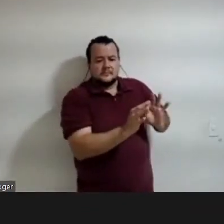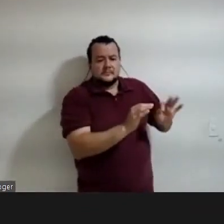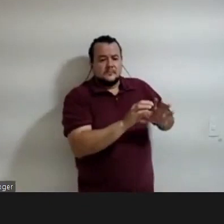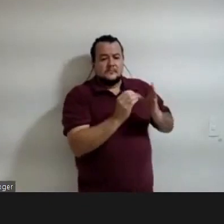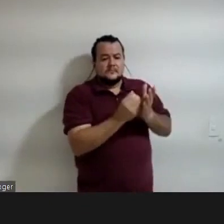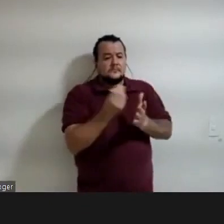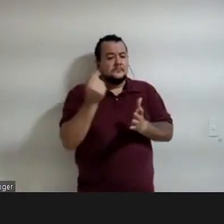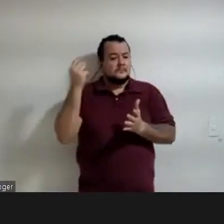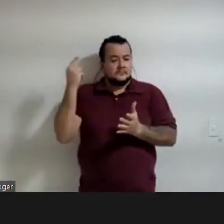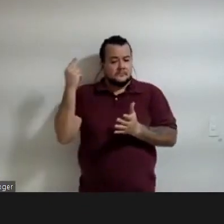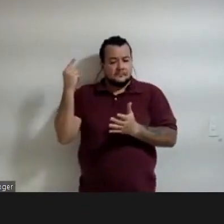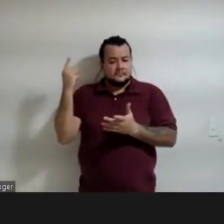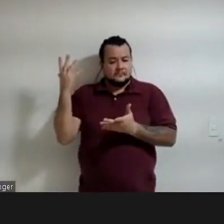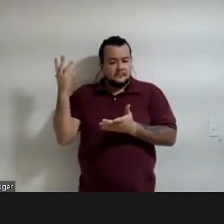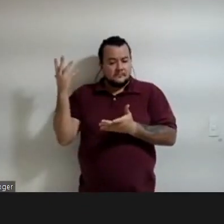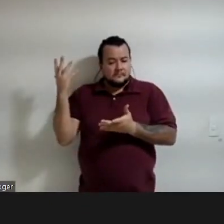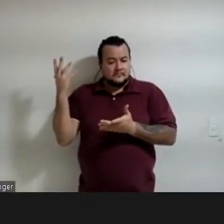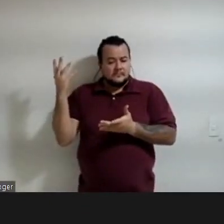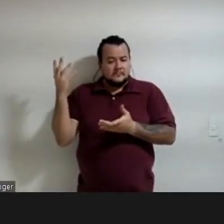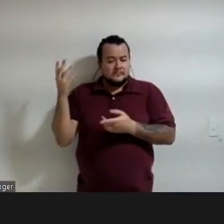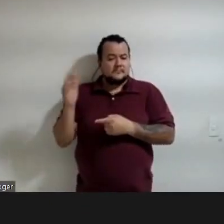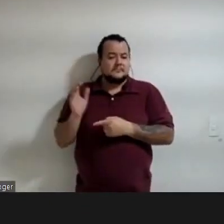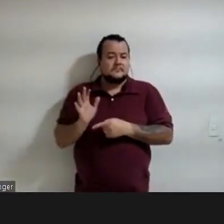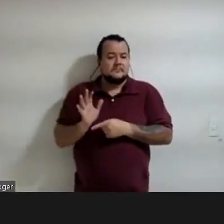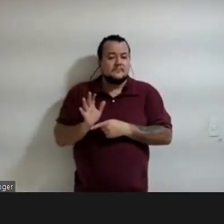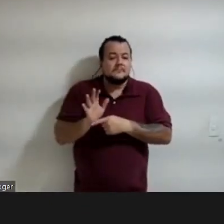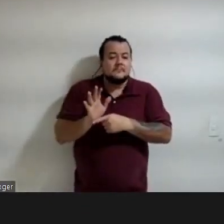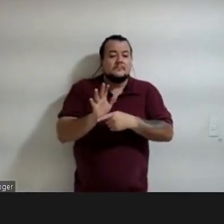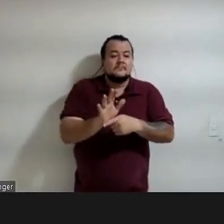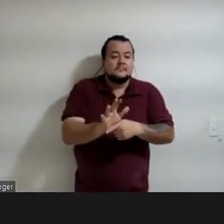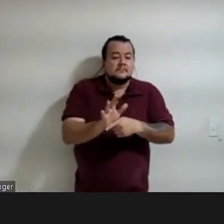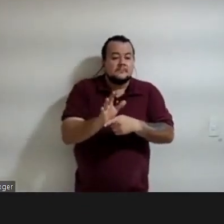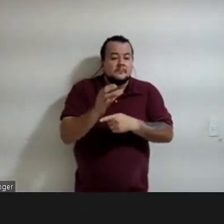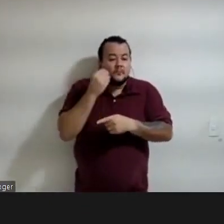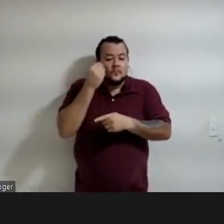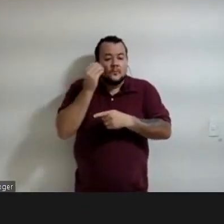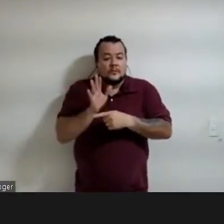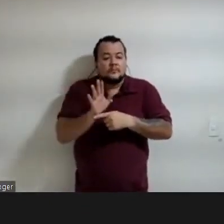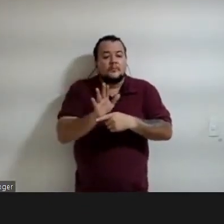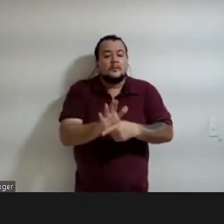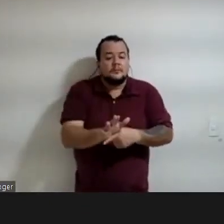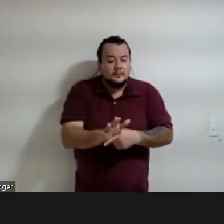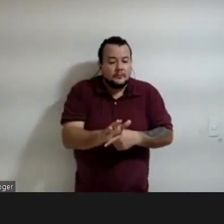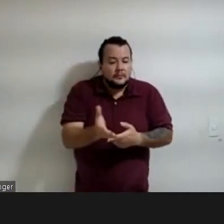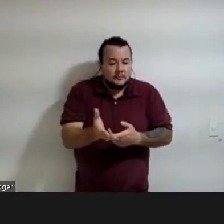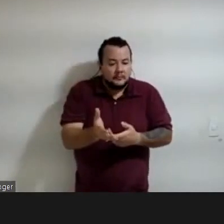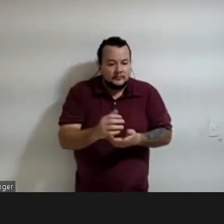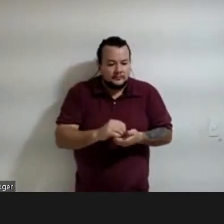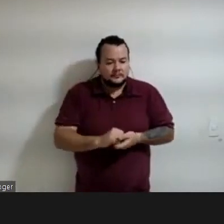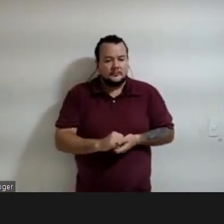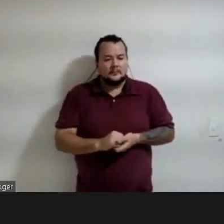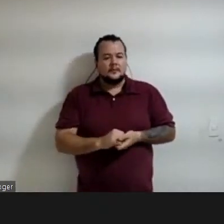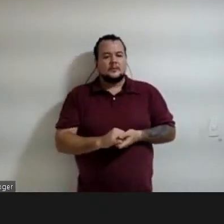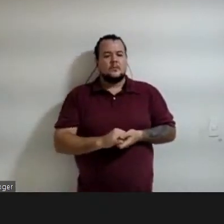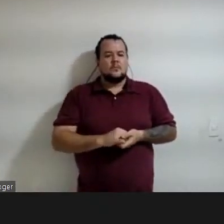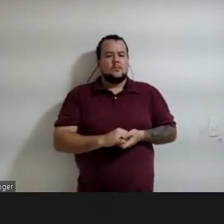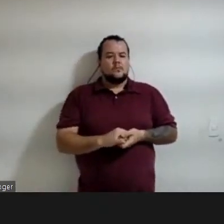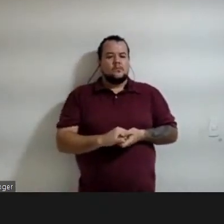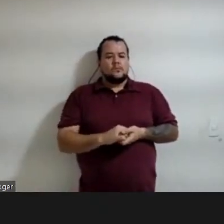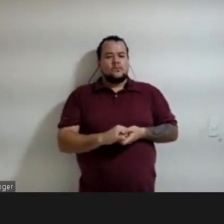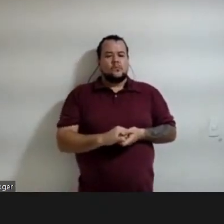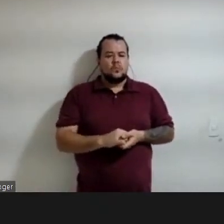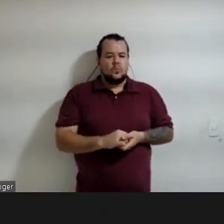que nos transmitiram um pouco da sua experiência e da sua serenidade. Agradeço